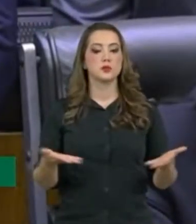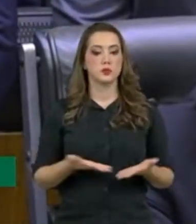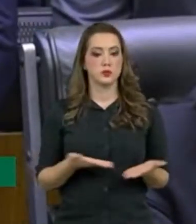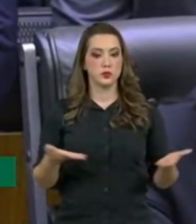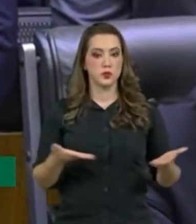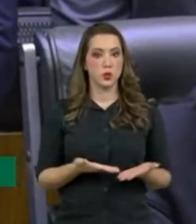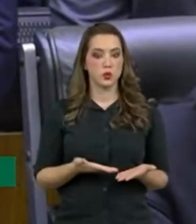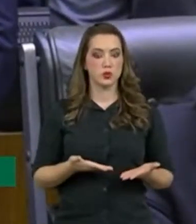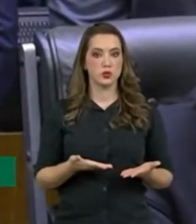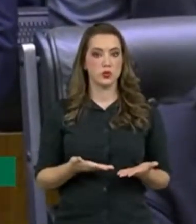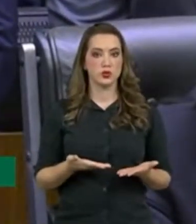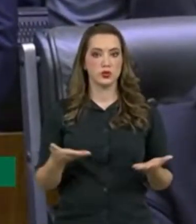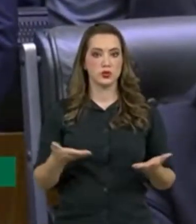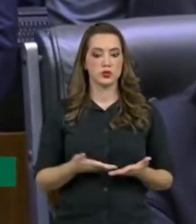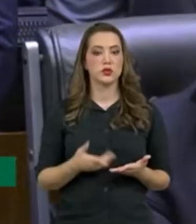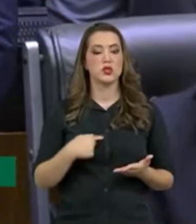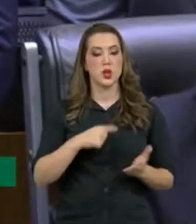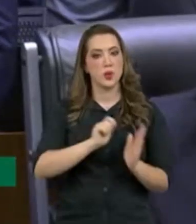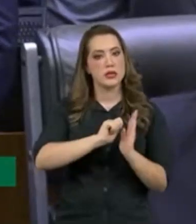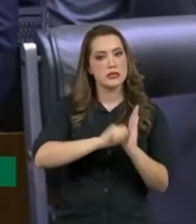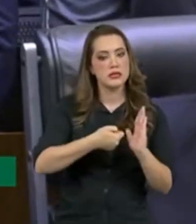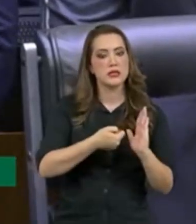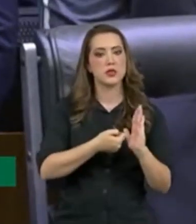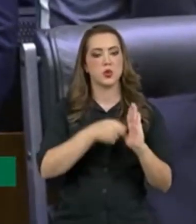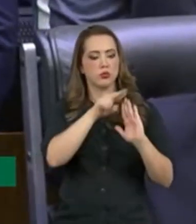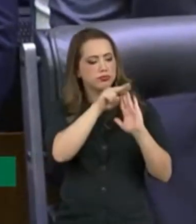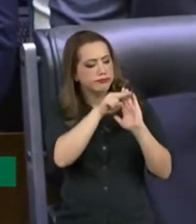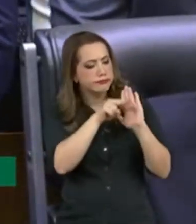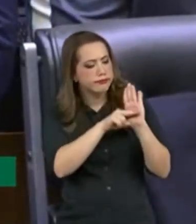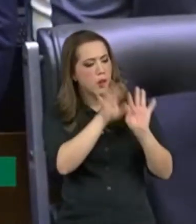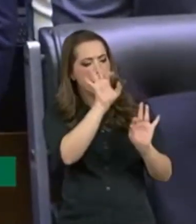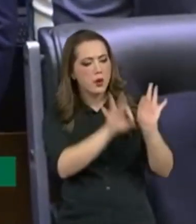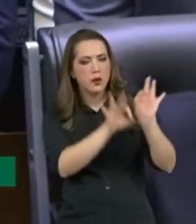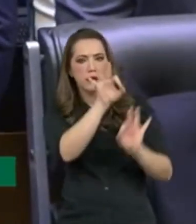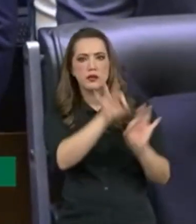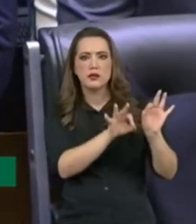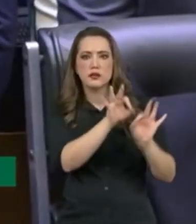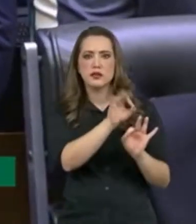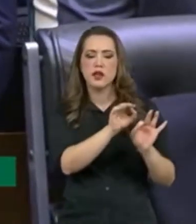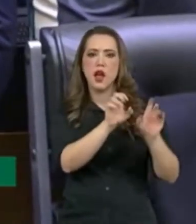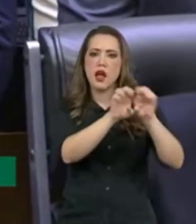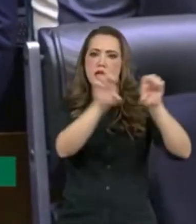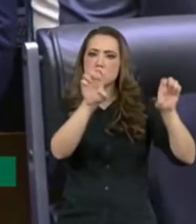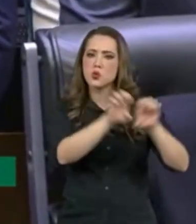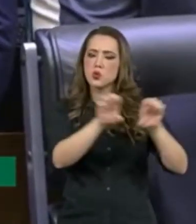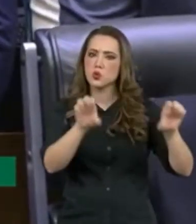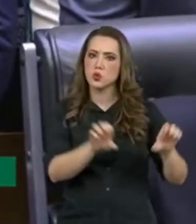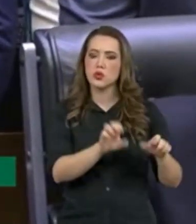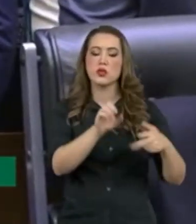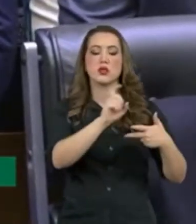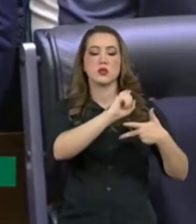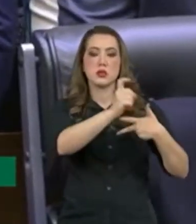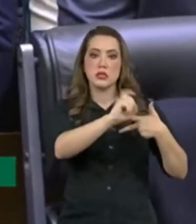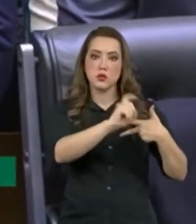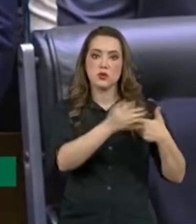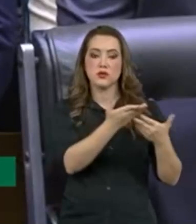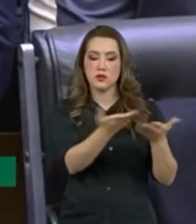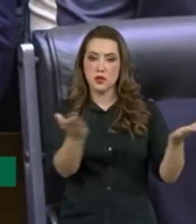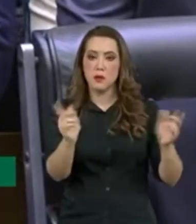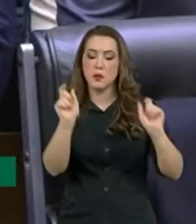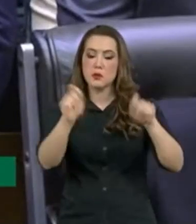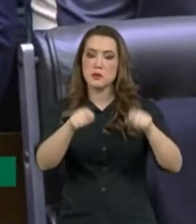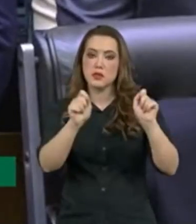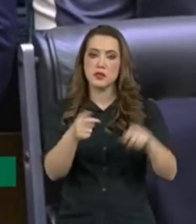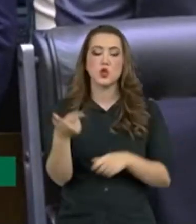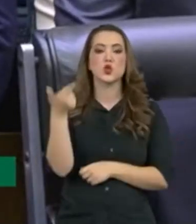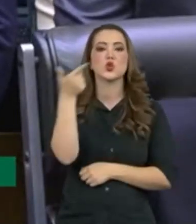hoje mesmo estou assinando medidas para reorganizar as estruturas do Poder Executivo, de modo que volte a permitir